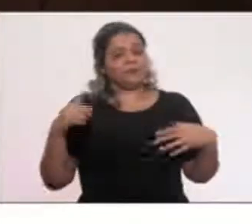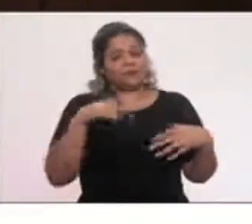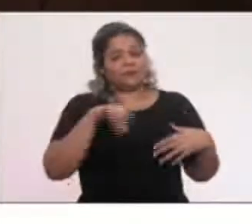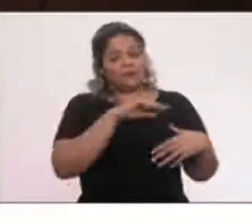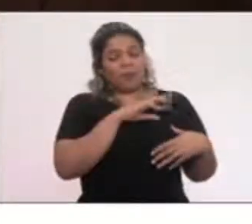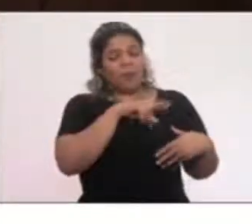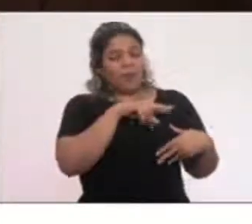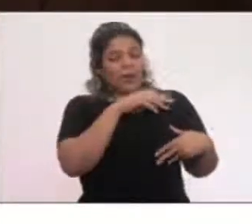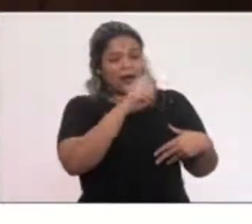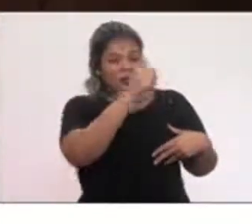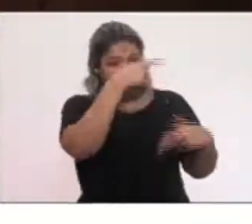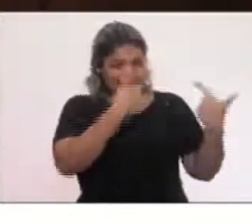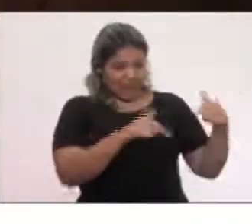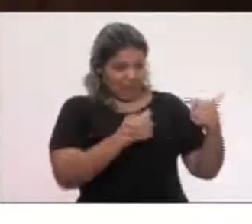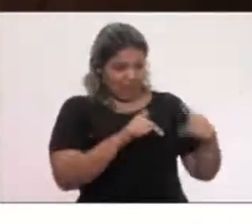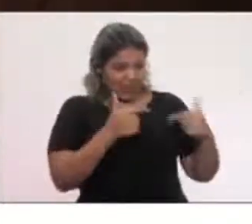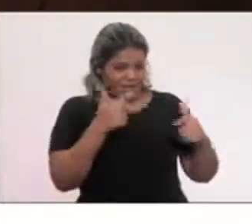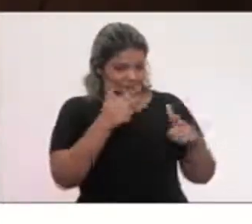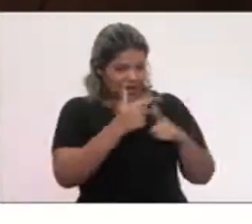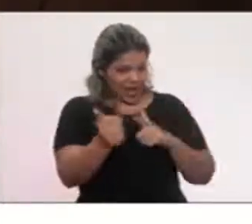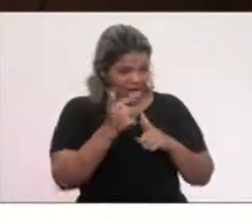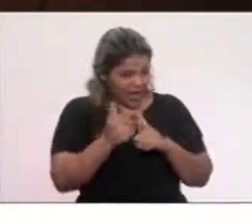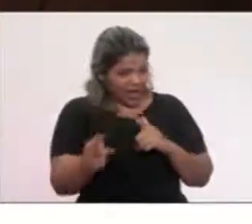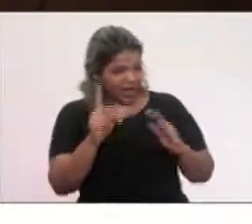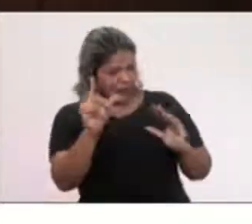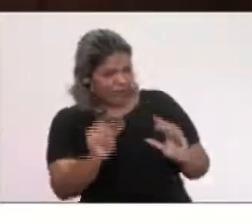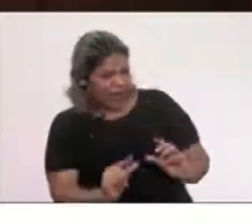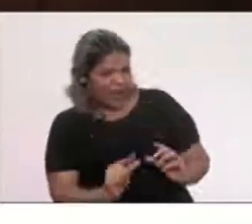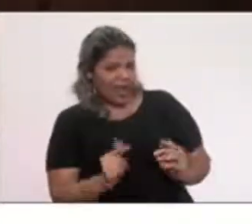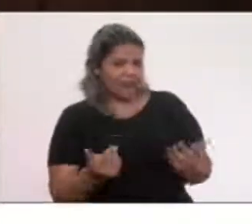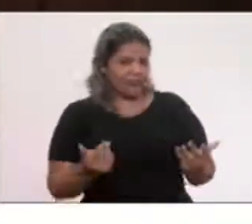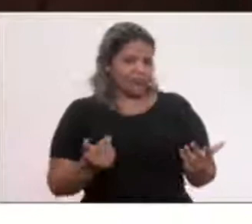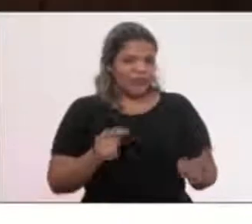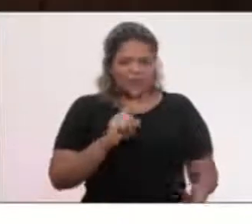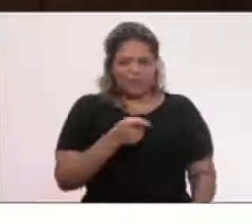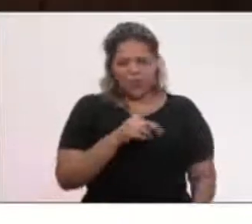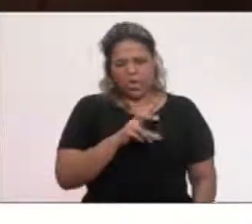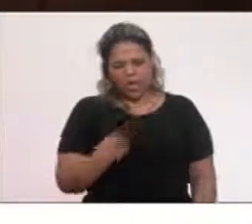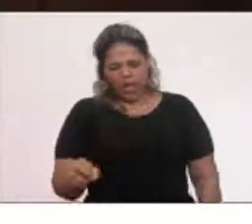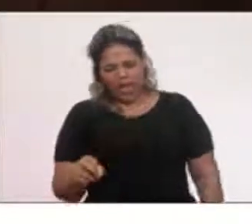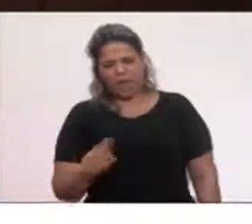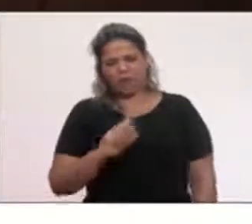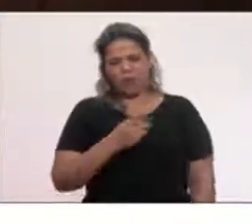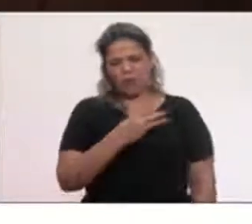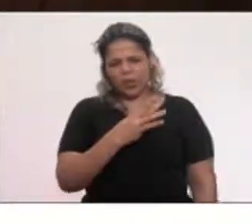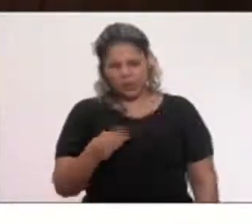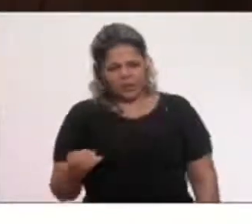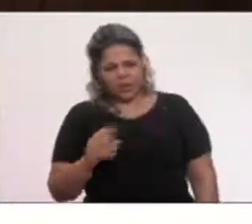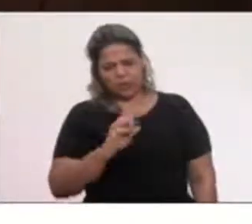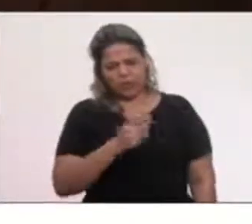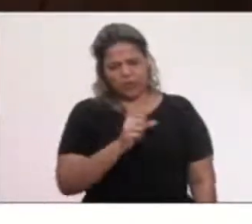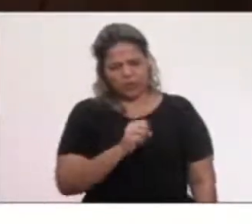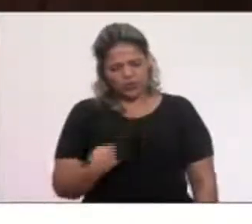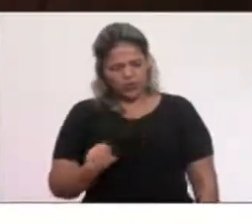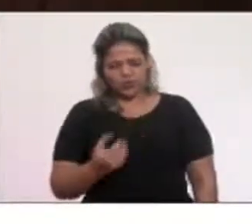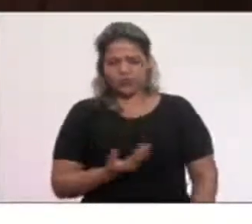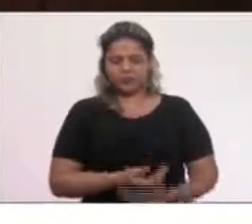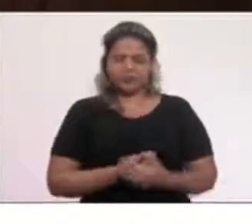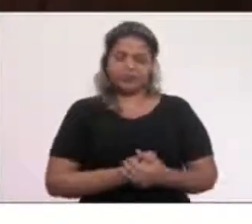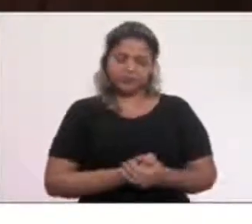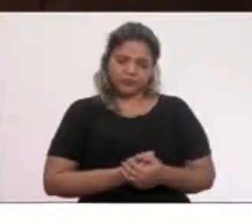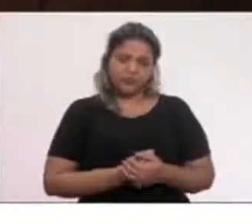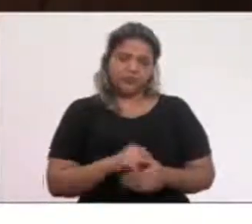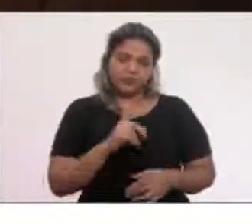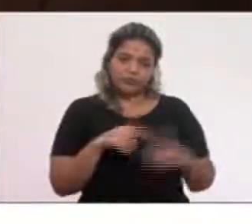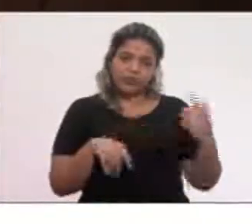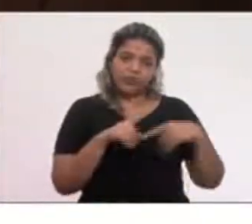aqueles trabalhadores que ganham baixas remunerações de R$ 1.500, R$ 1.300, R$ 1.800. O